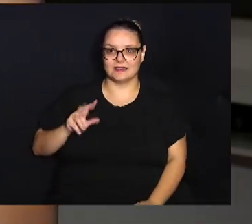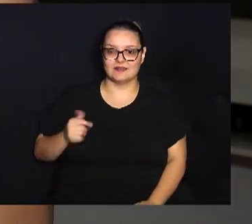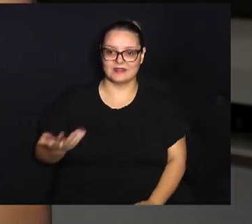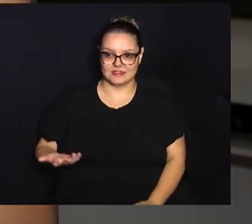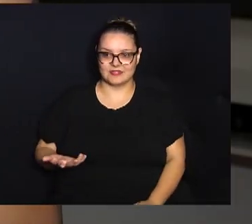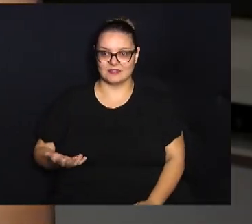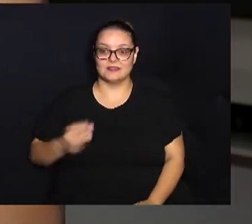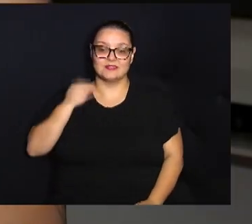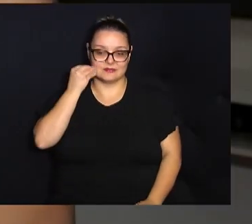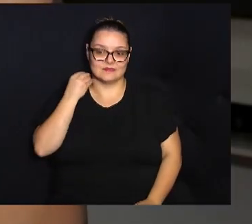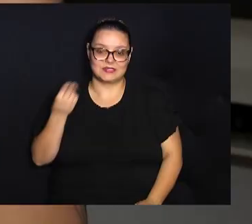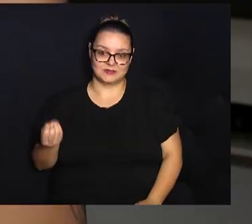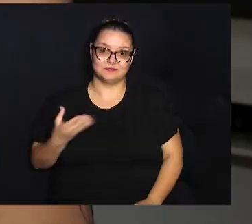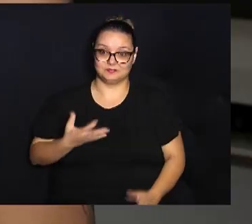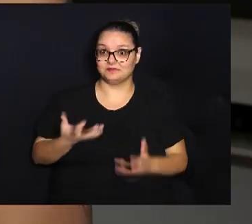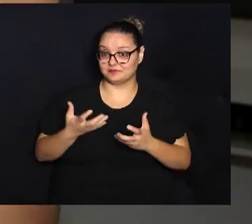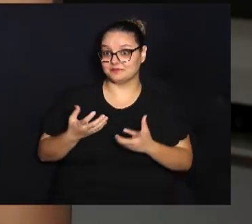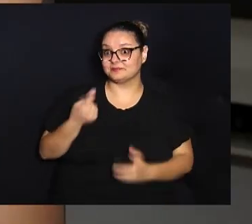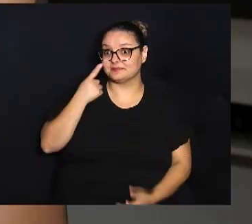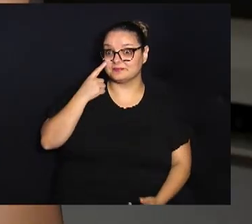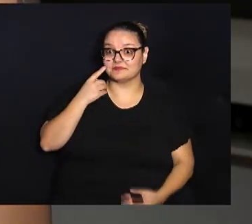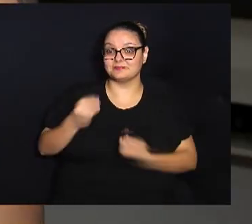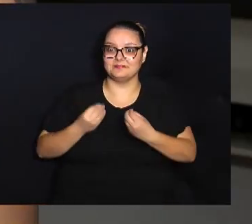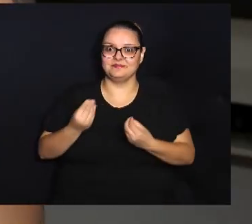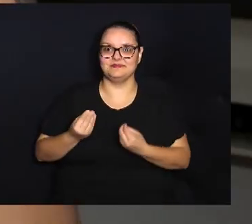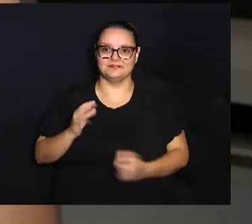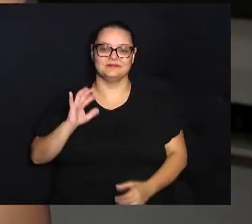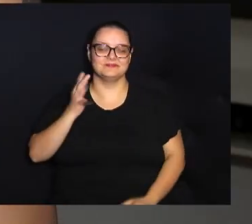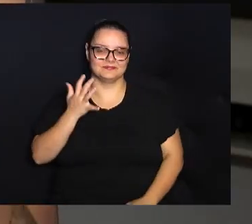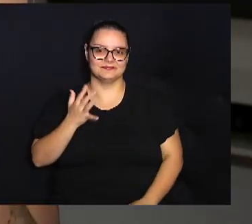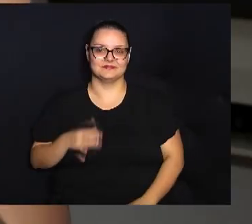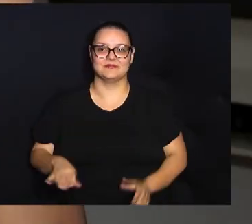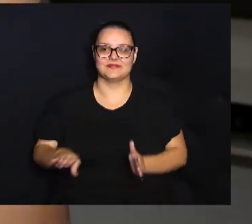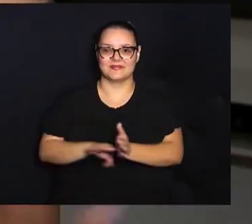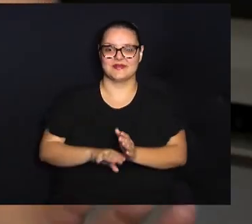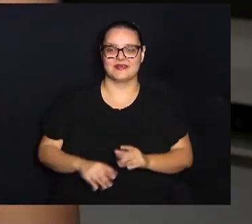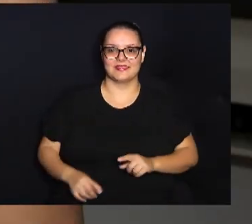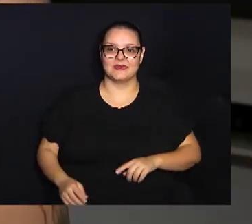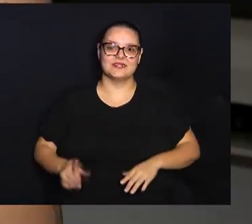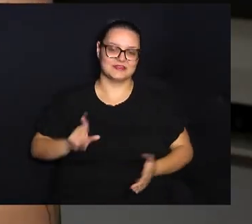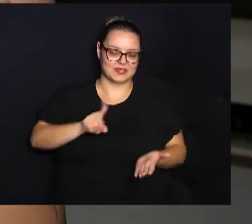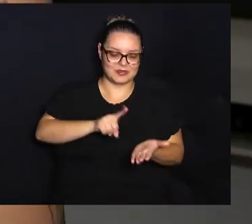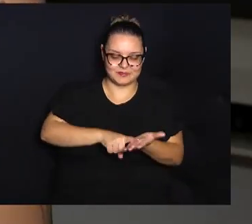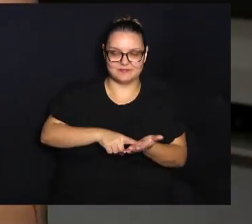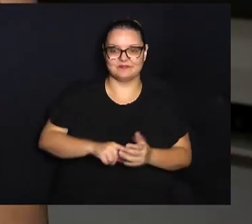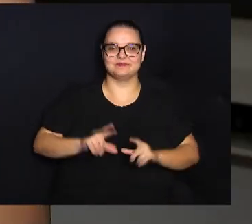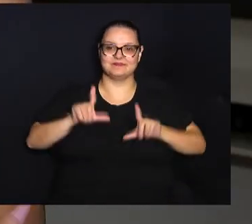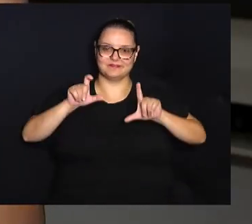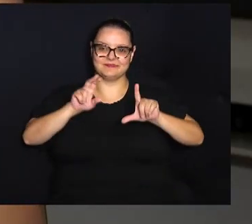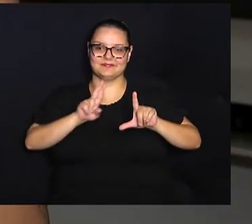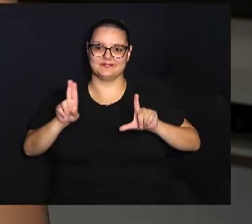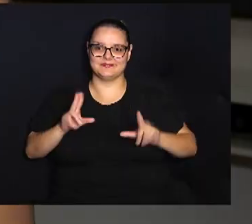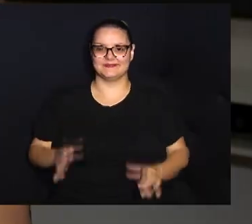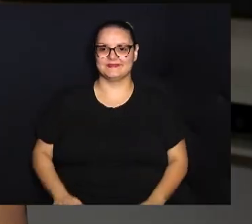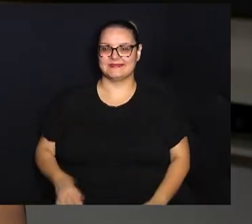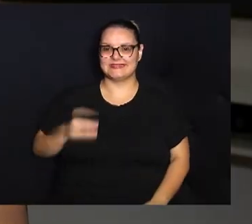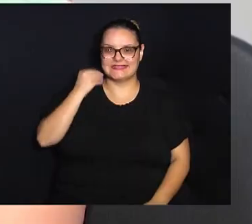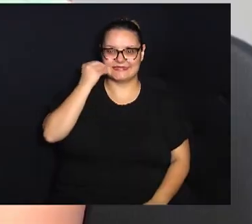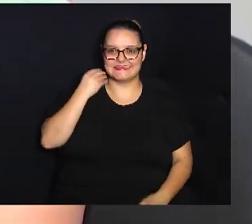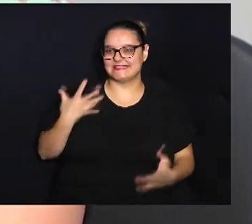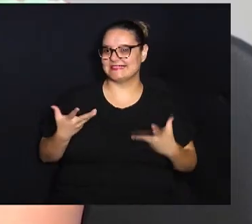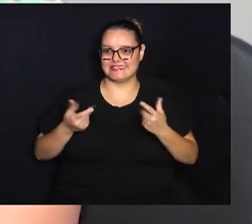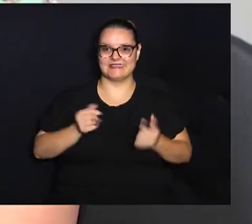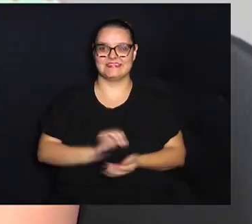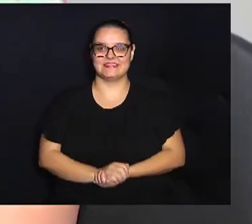ser uma experiência nova, eu quero ver como que vai ser agora, chegando lá e colocando meu dedinho, aparecendo a minha foto. E o meu nome vai ser uma experiência, assim,